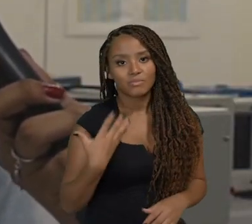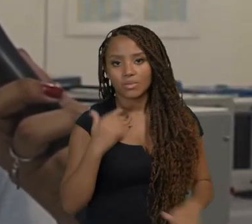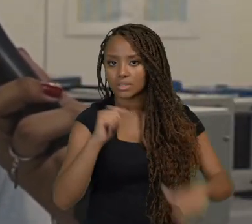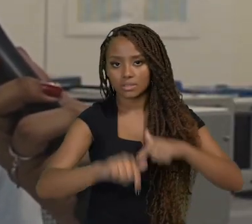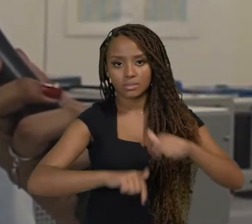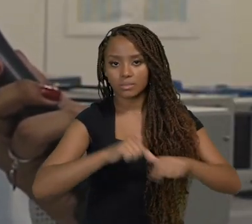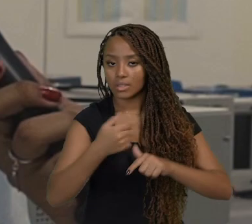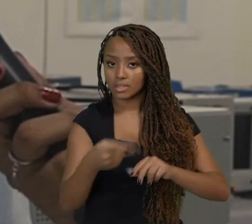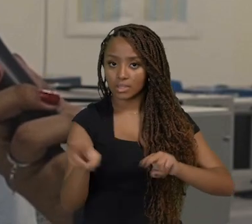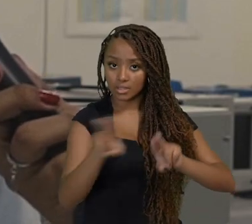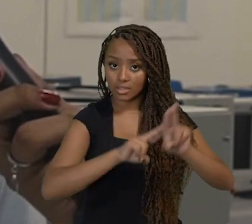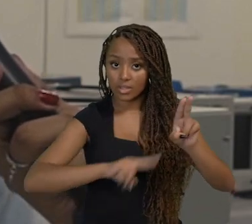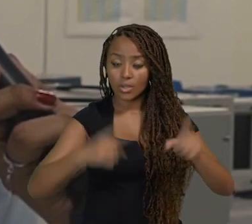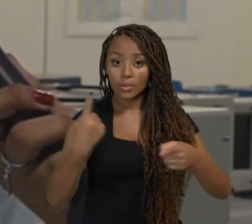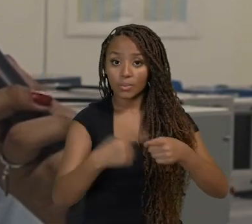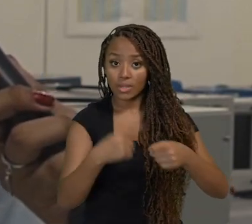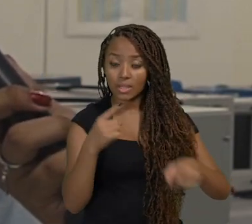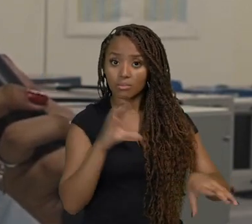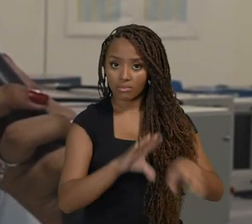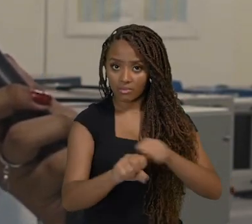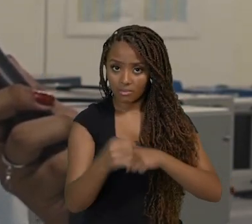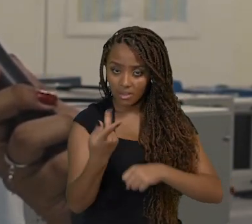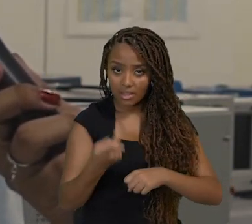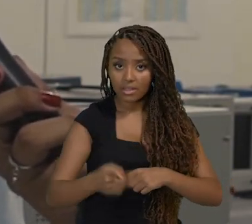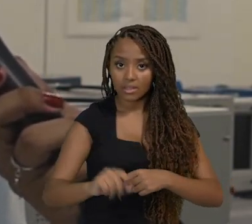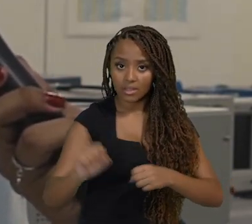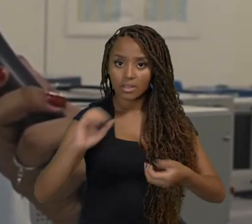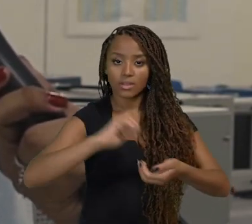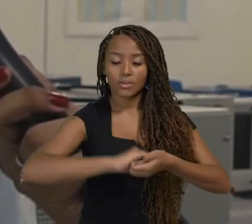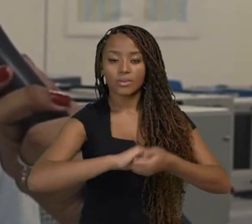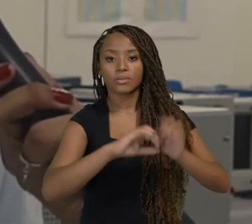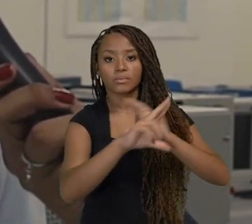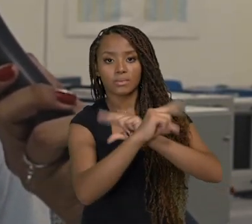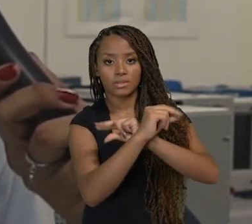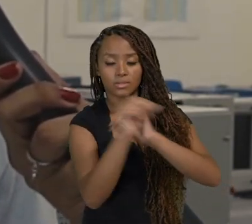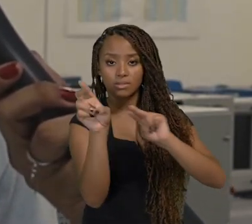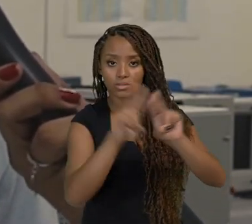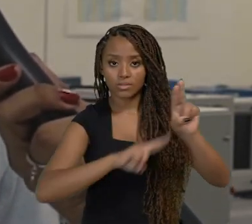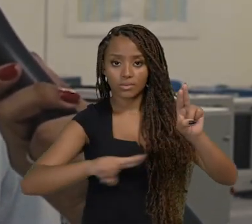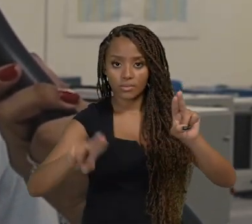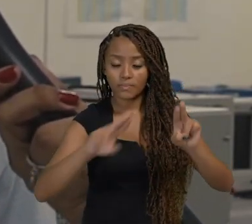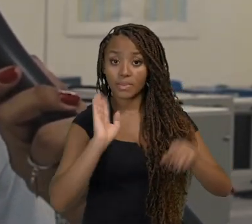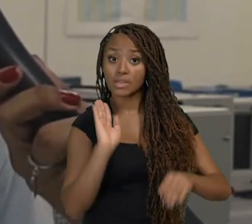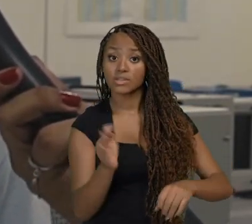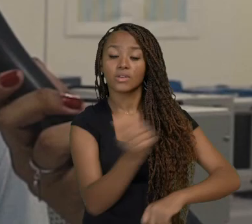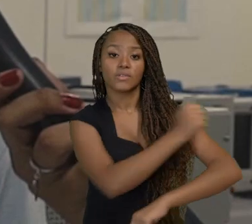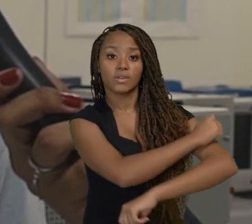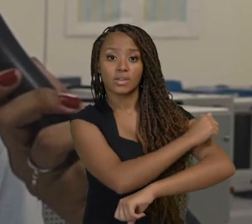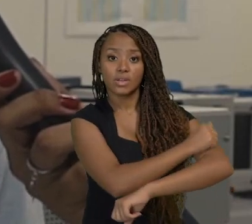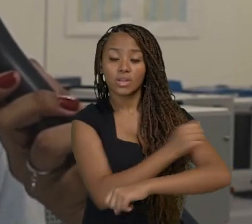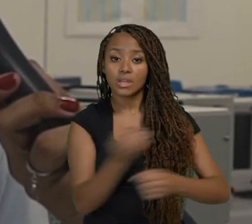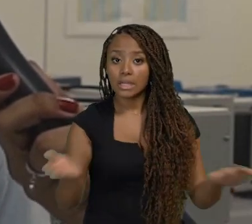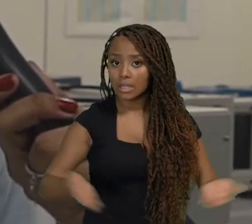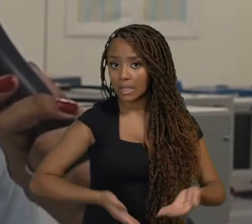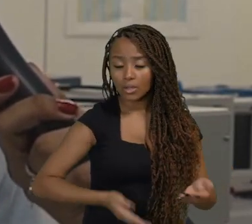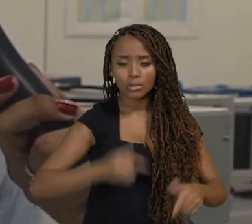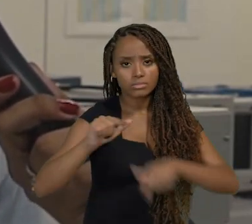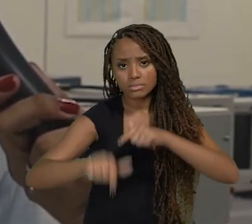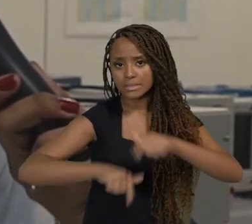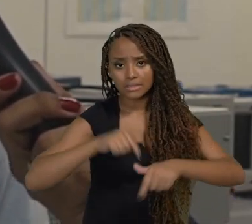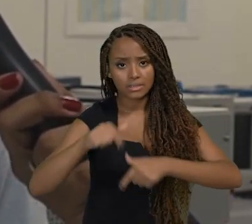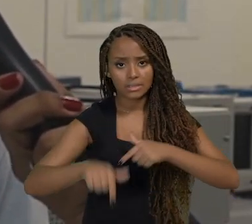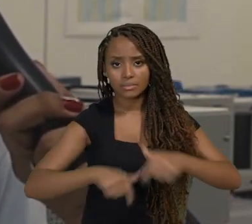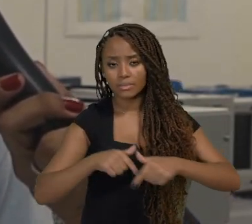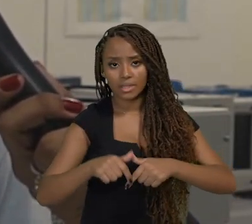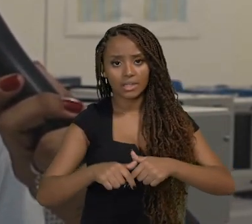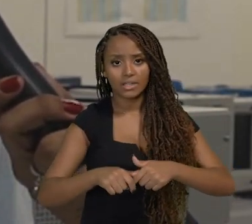eu fiz, né, na verdade, engenharia eletrônica aqui no campus Patos de Minas da UFO. Fui aluno e hoje sou servidor